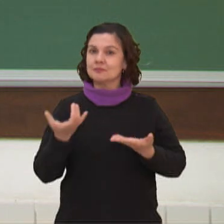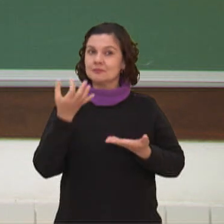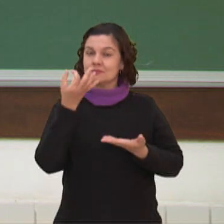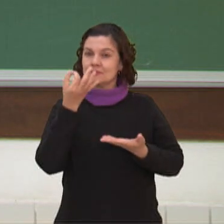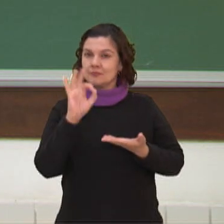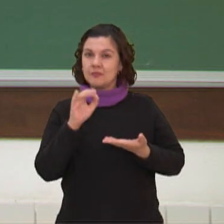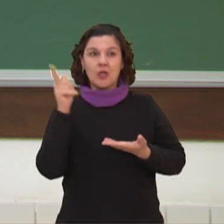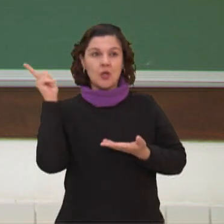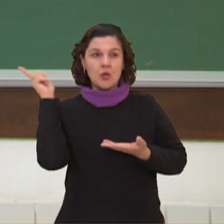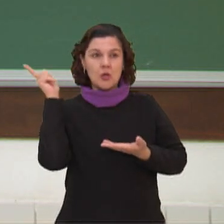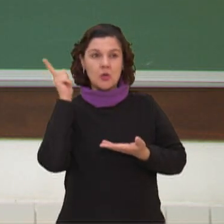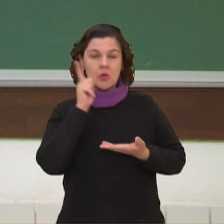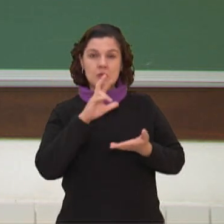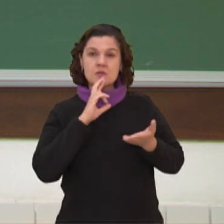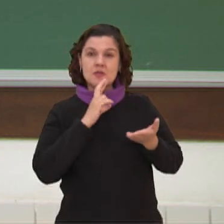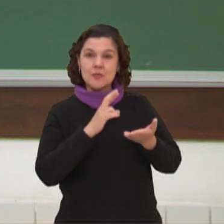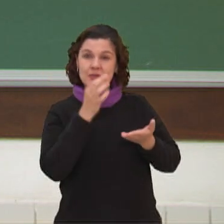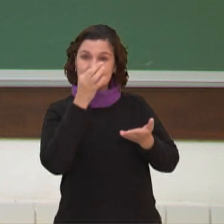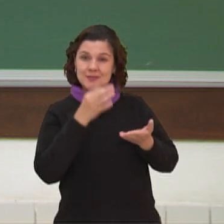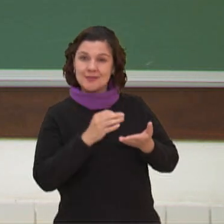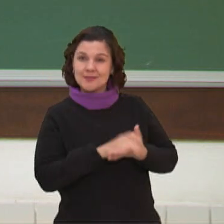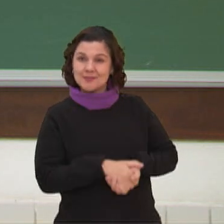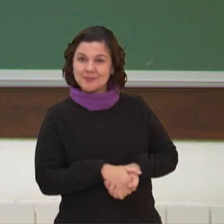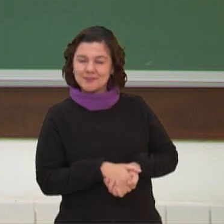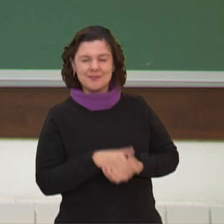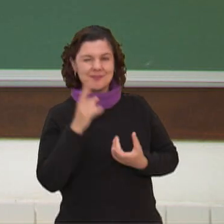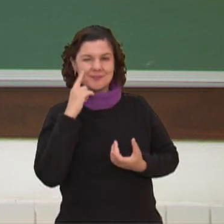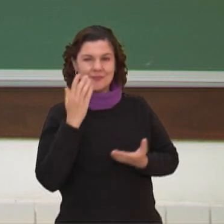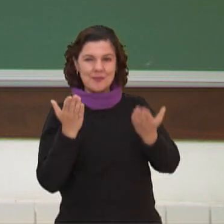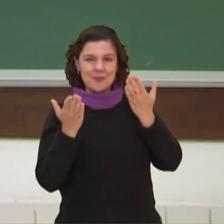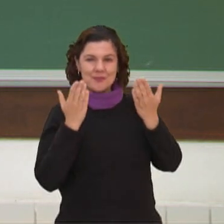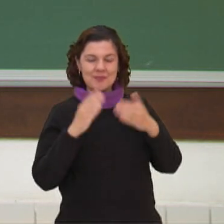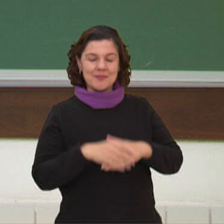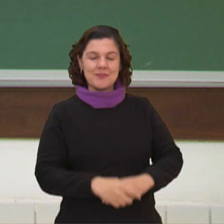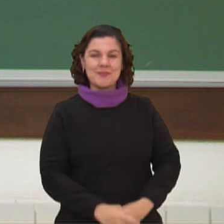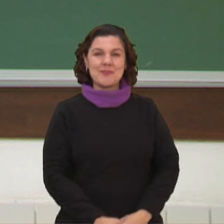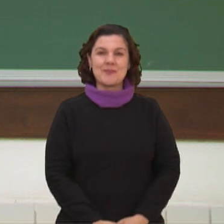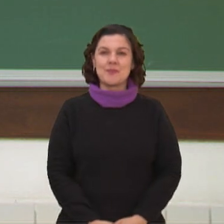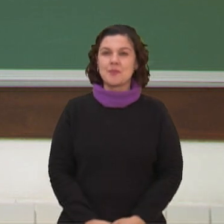Acertou? Chegou na resposta correta? Vamos conferir?